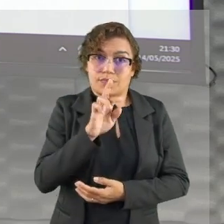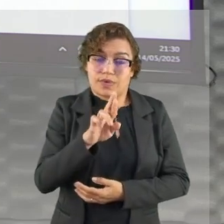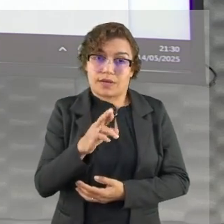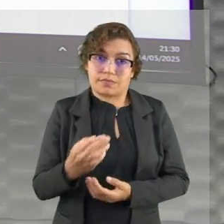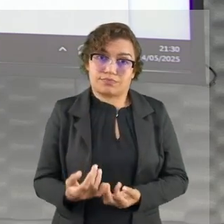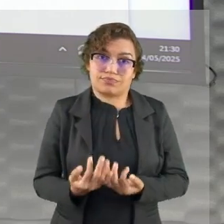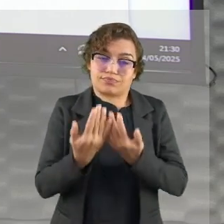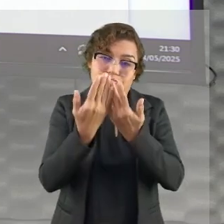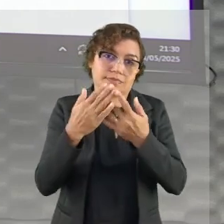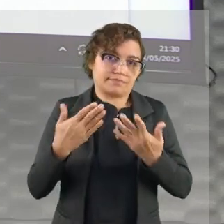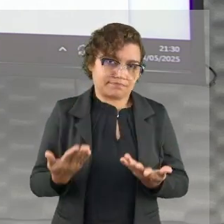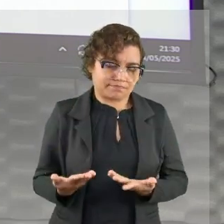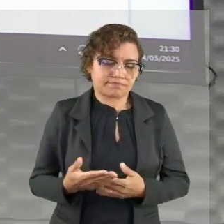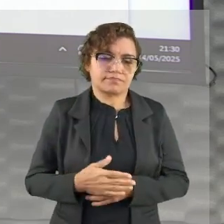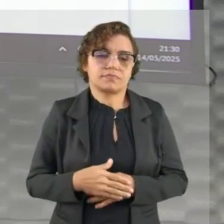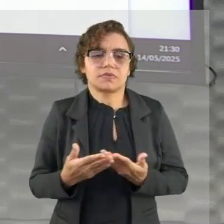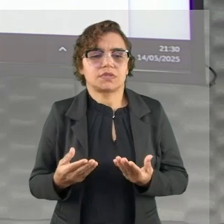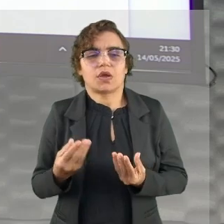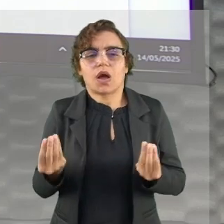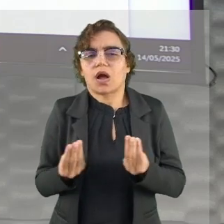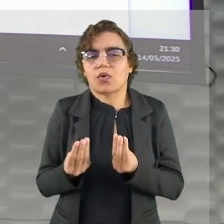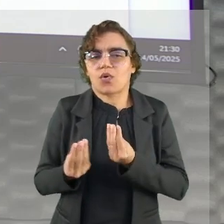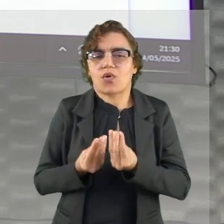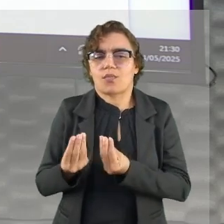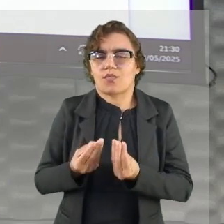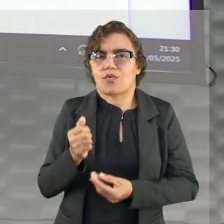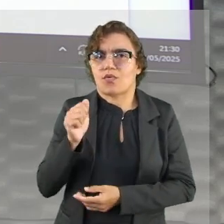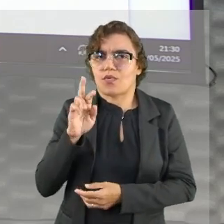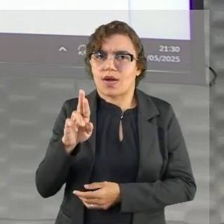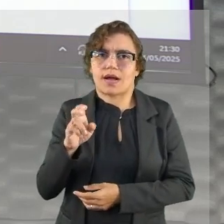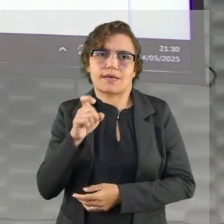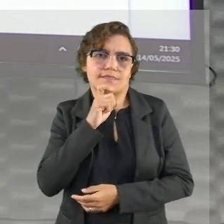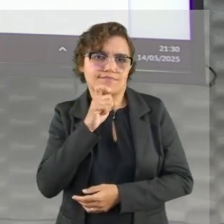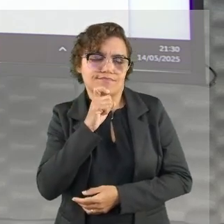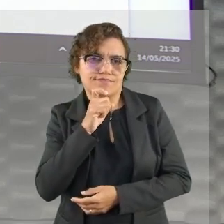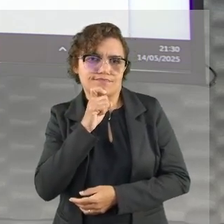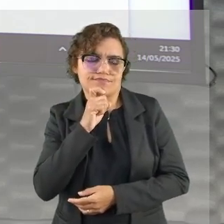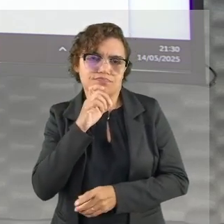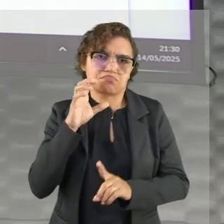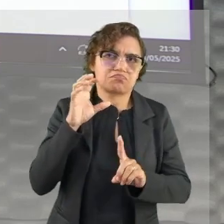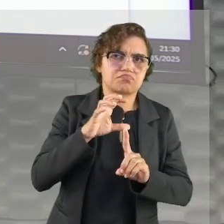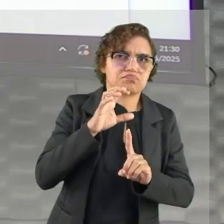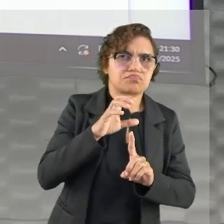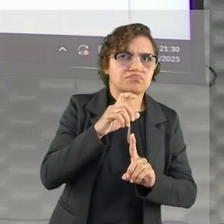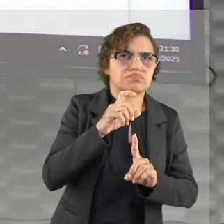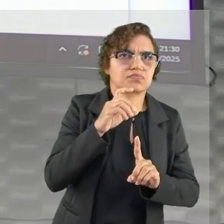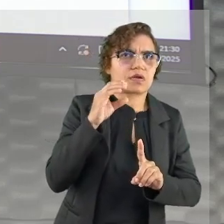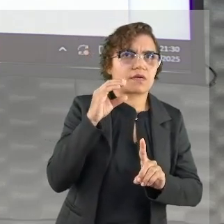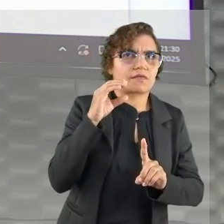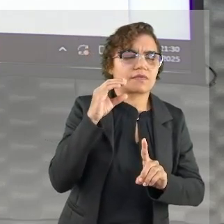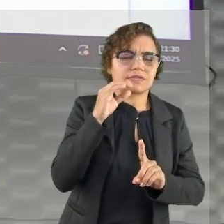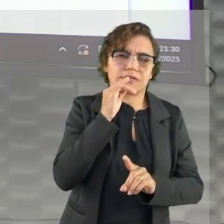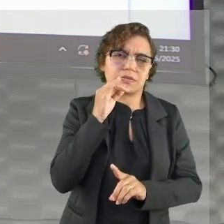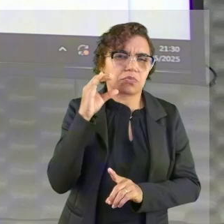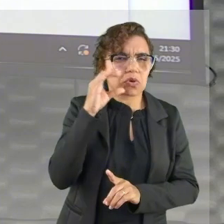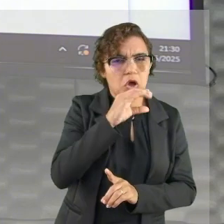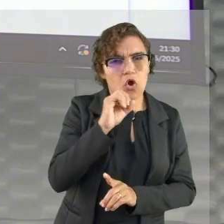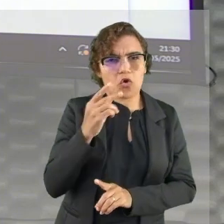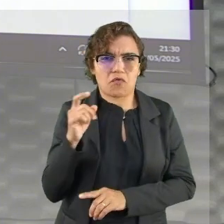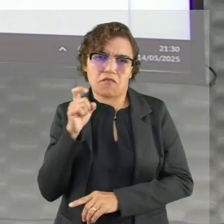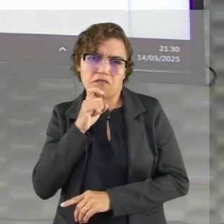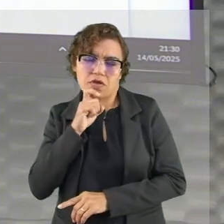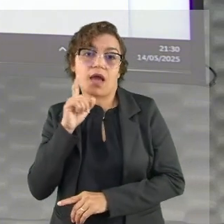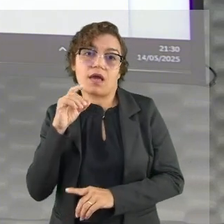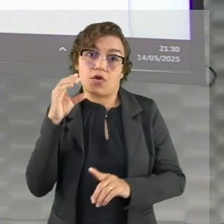subia. Então, vamos pensar com o ar-condicionado. O ar-condicionado é para resfriar o ar quente ou o ar frio? O ar quente. O